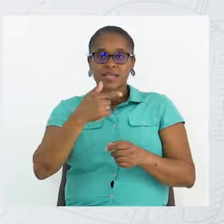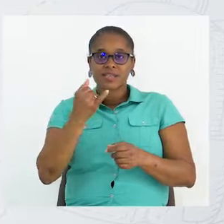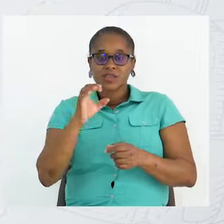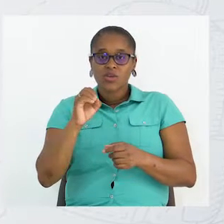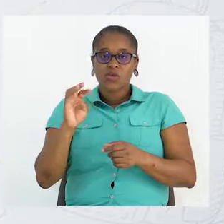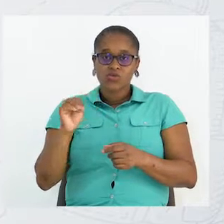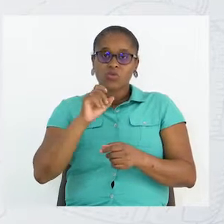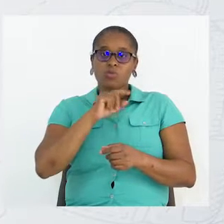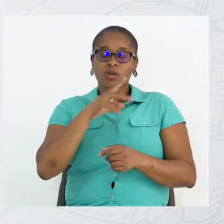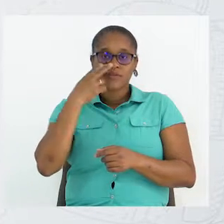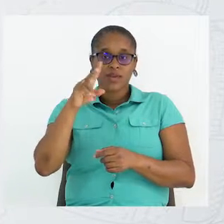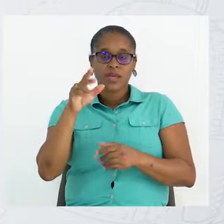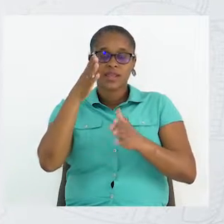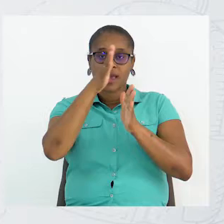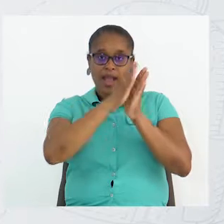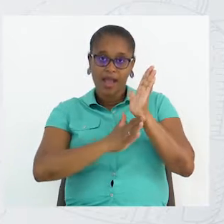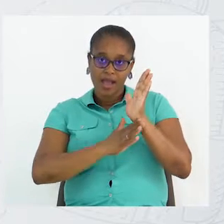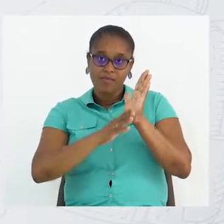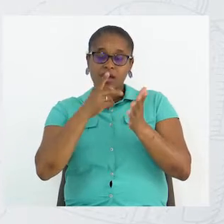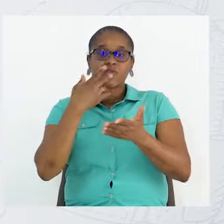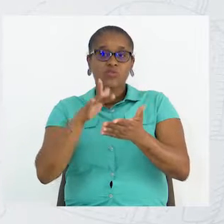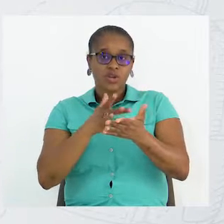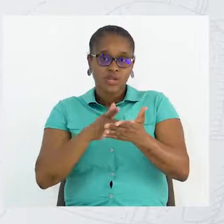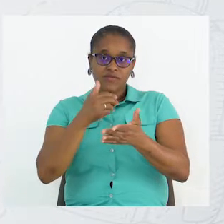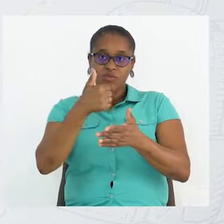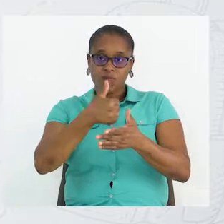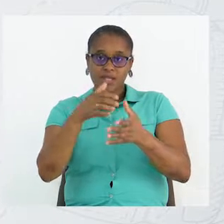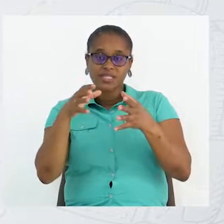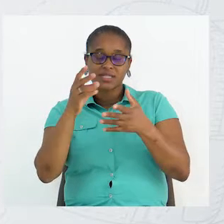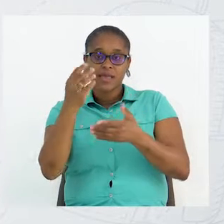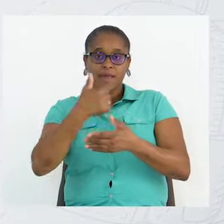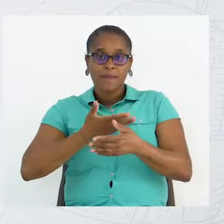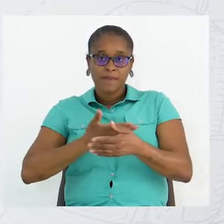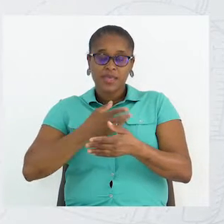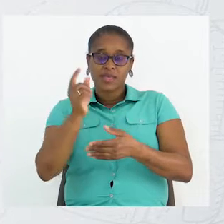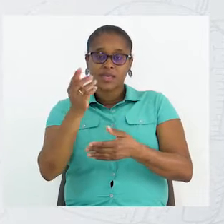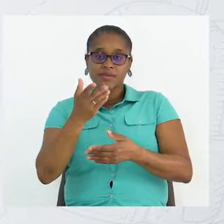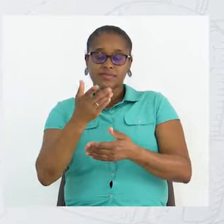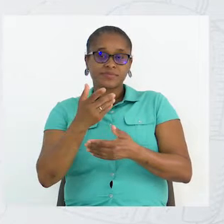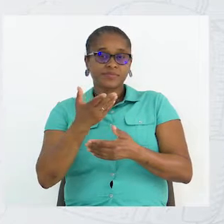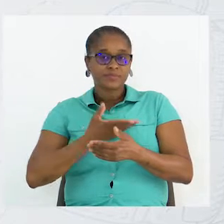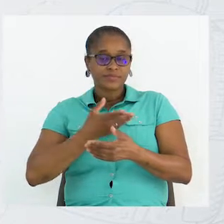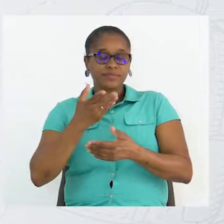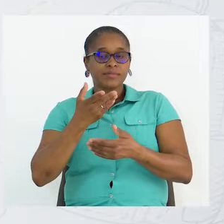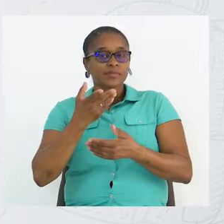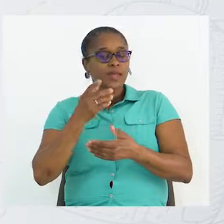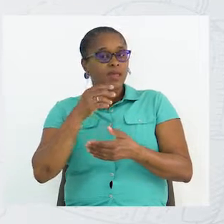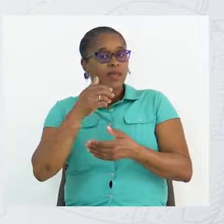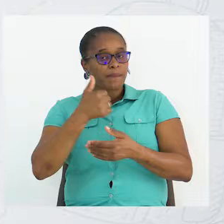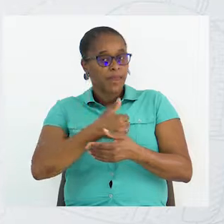capa do livro de uma banda desenhada do Cascão, e vamos ver o que é que aparece por cima da cabeça do